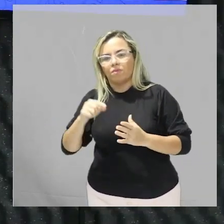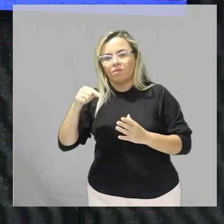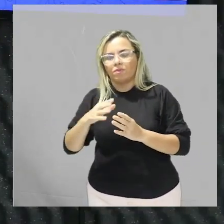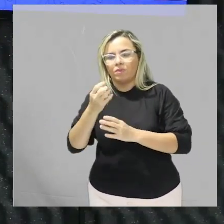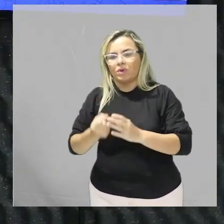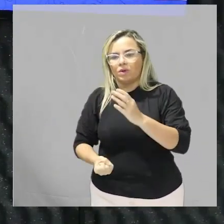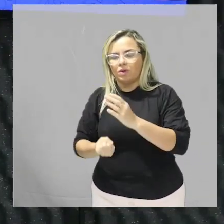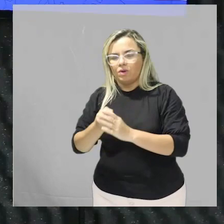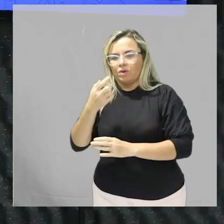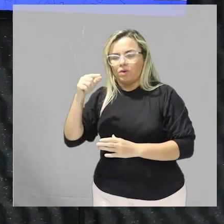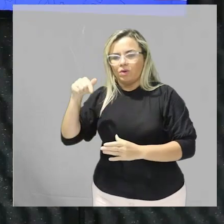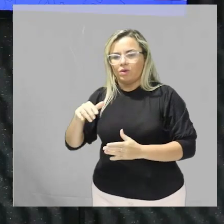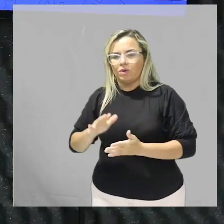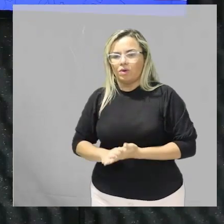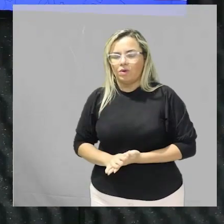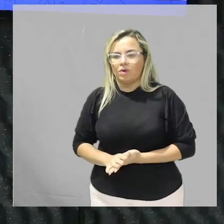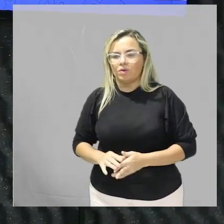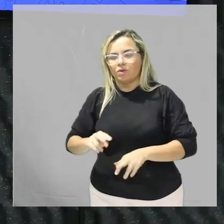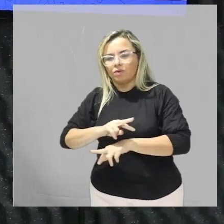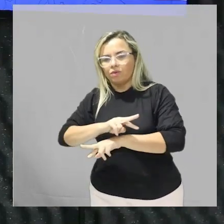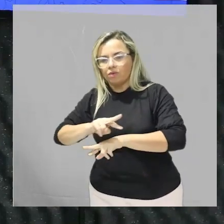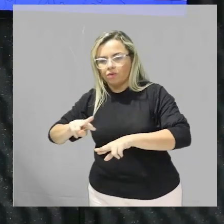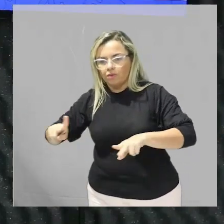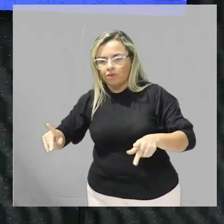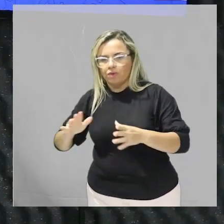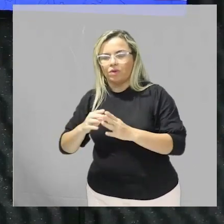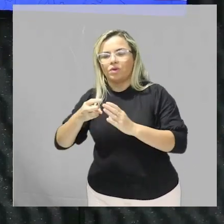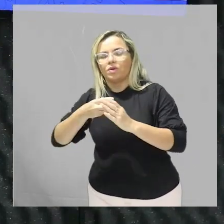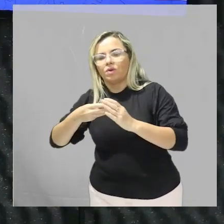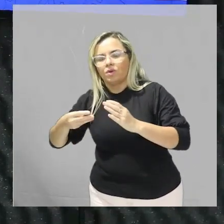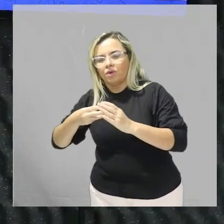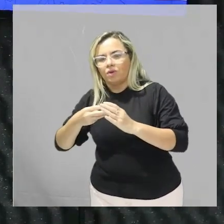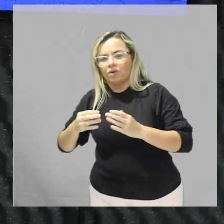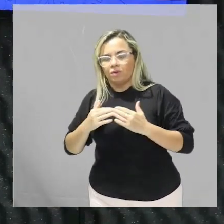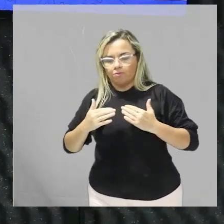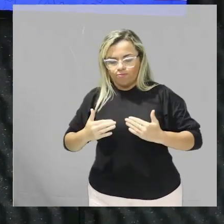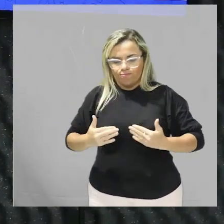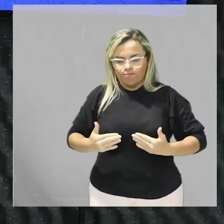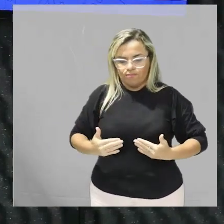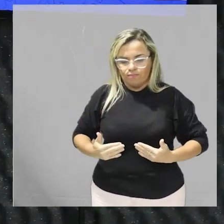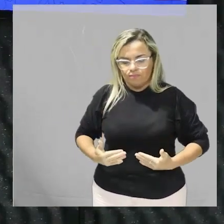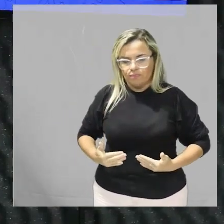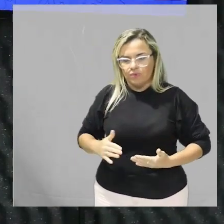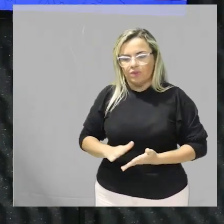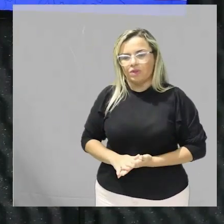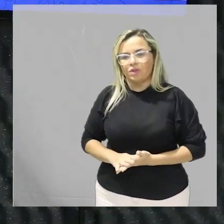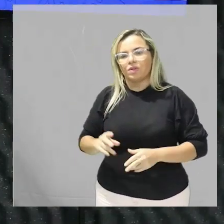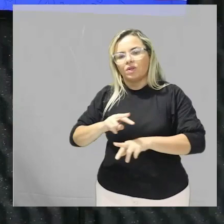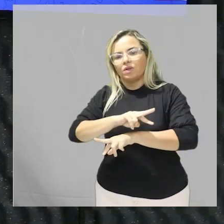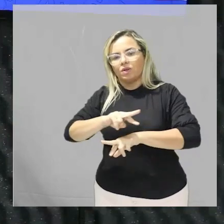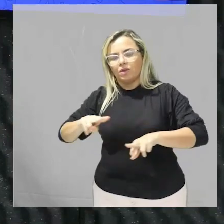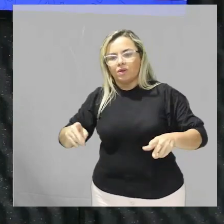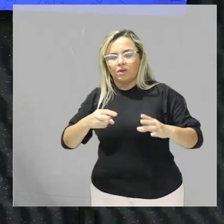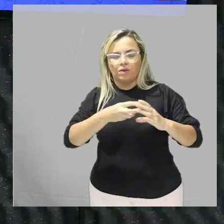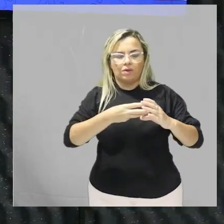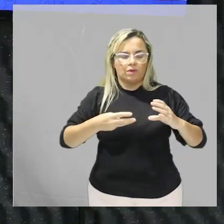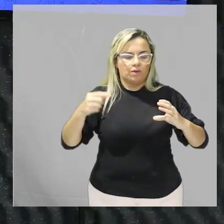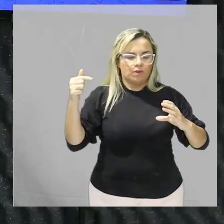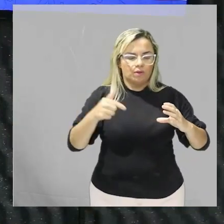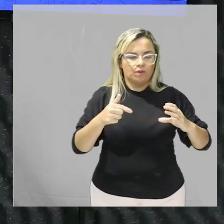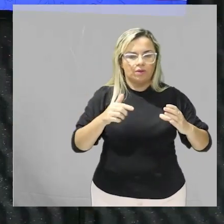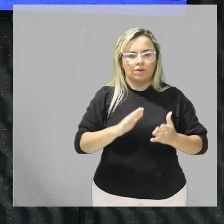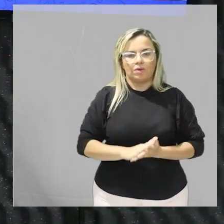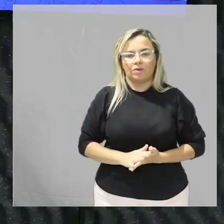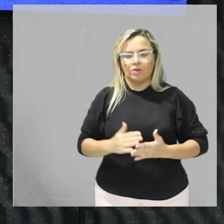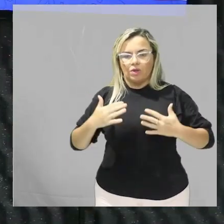formando um indivíduo multicelular. Se o indivíduo ele é multicelular, ele tem várias células formando o